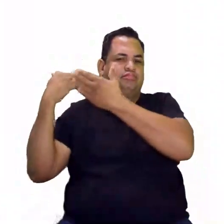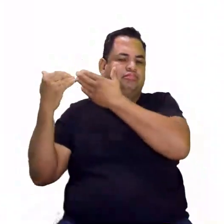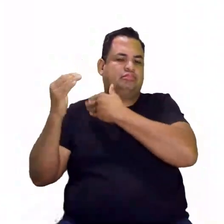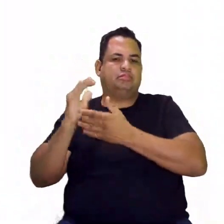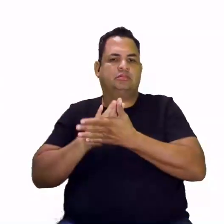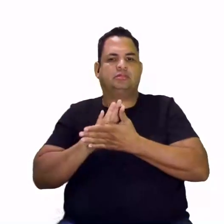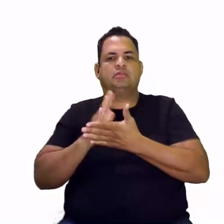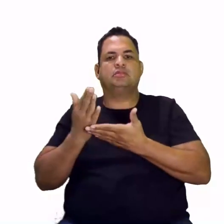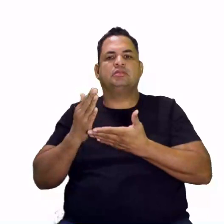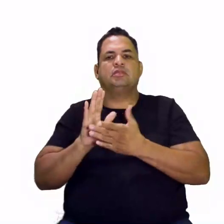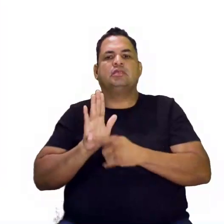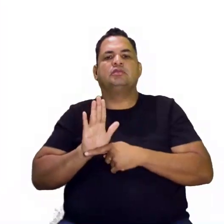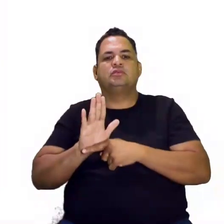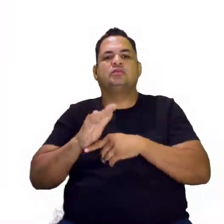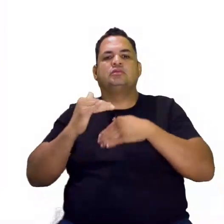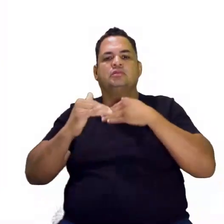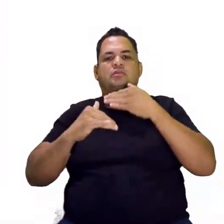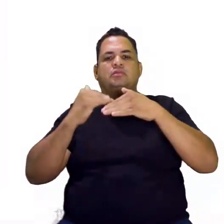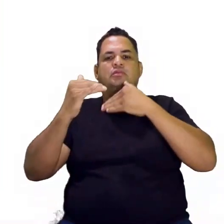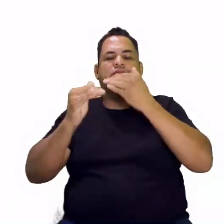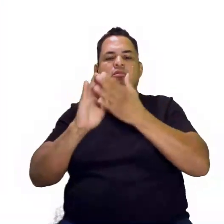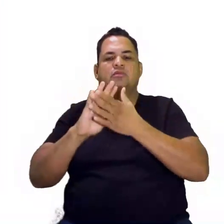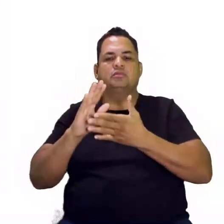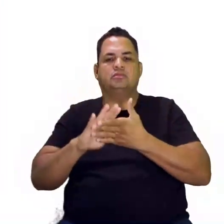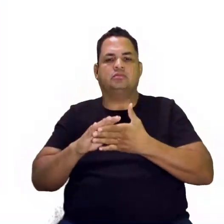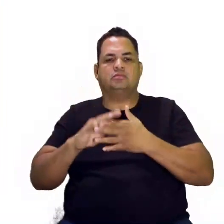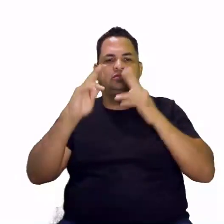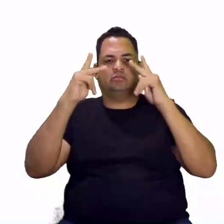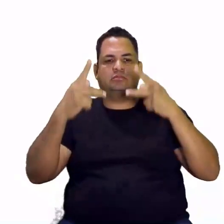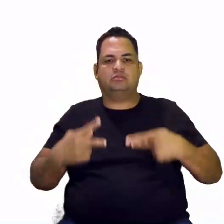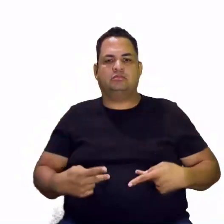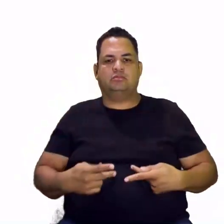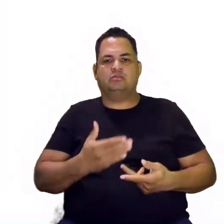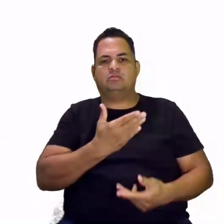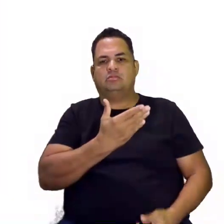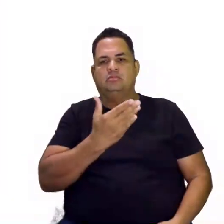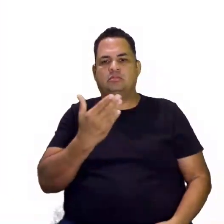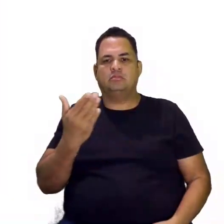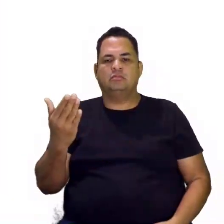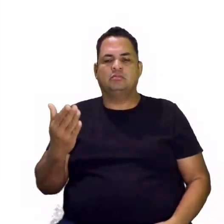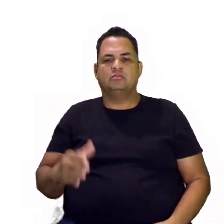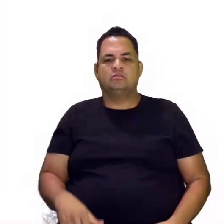evolução humana. Aí a gente vai ver esses 10. O